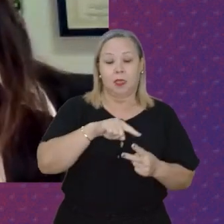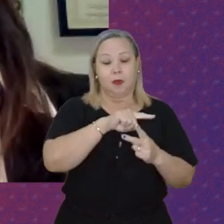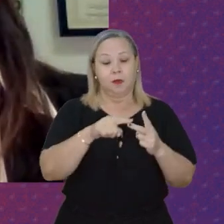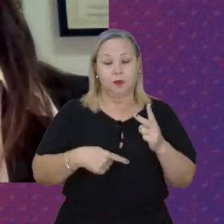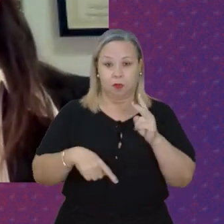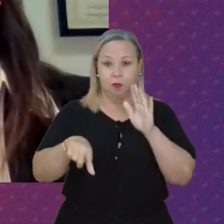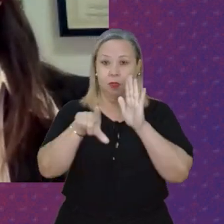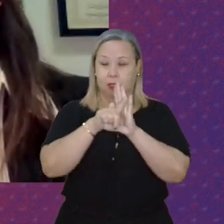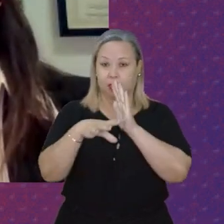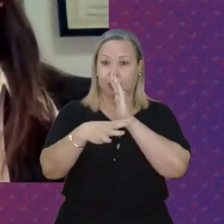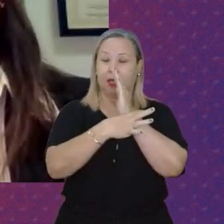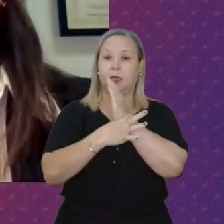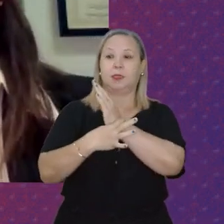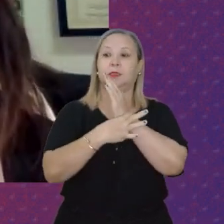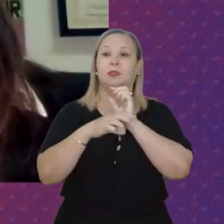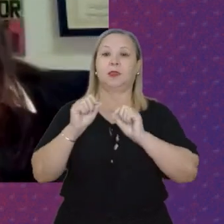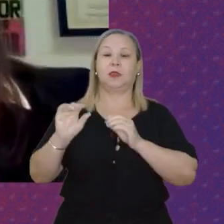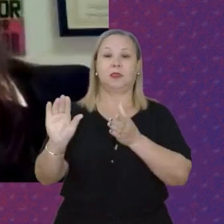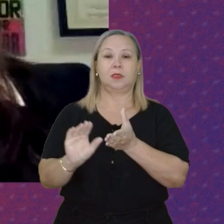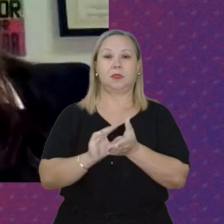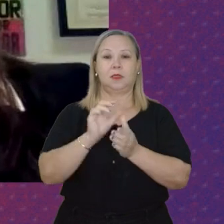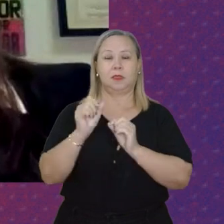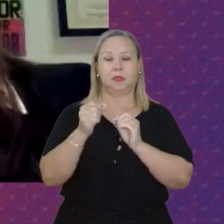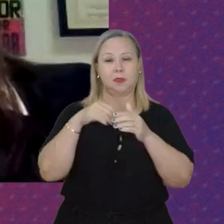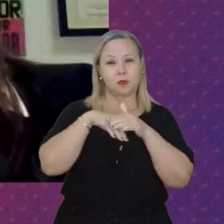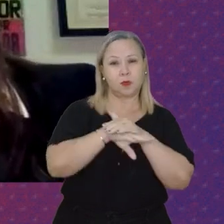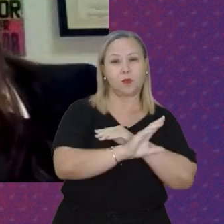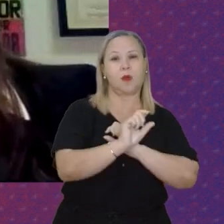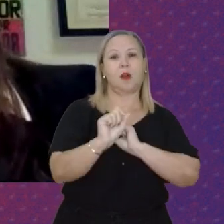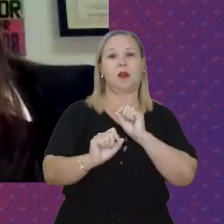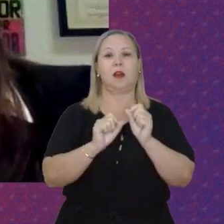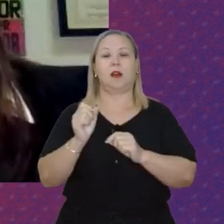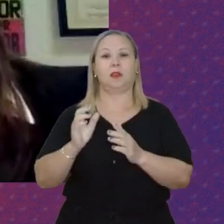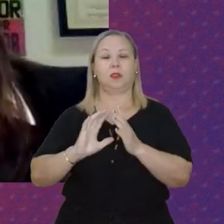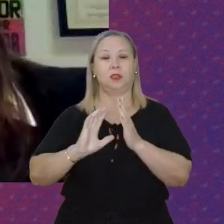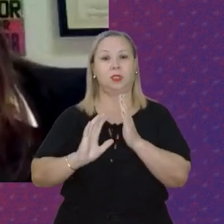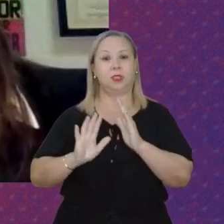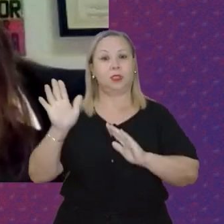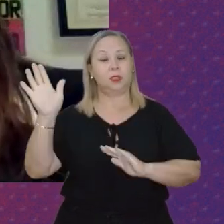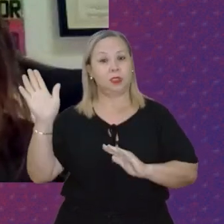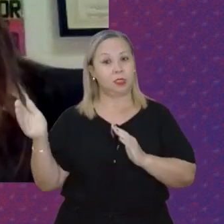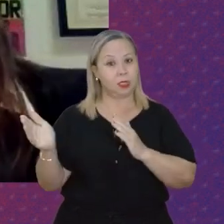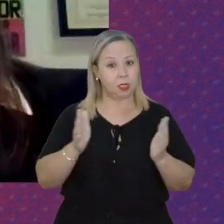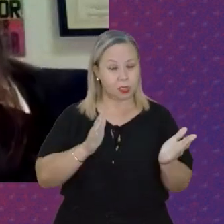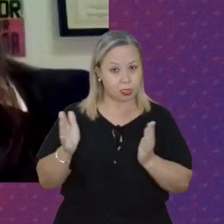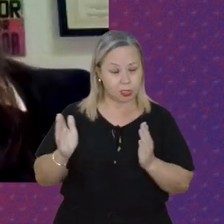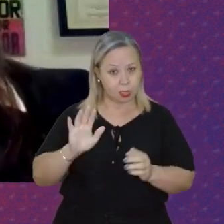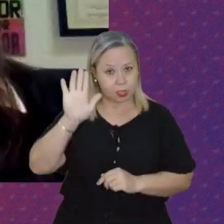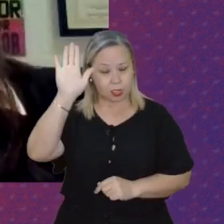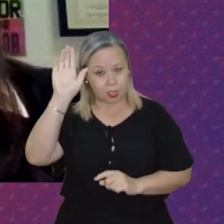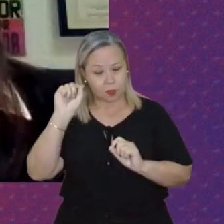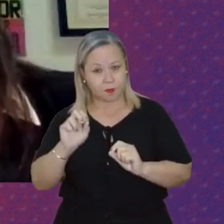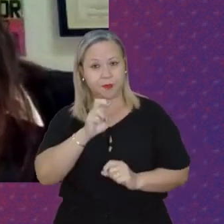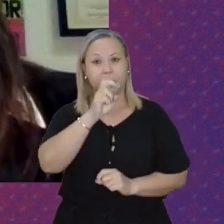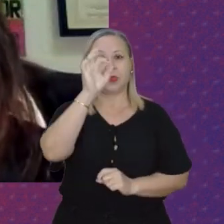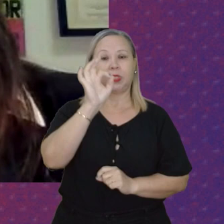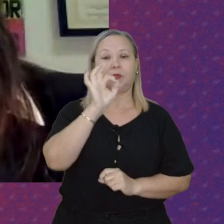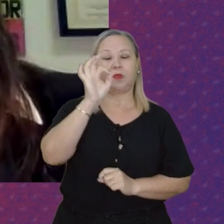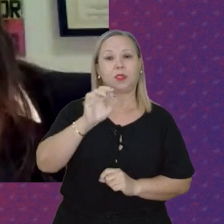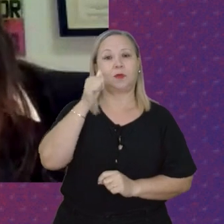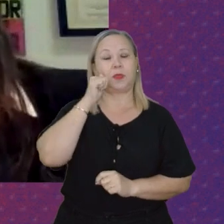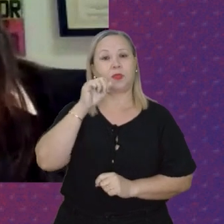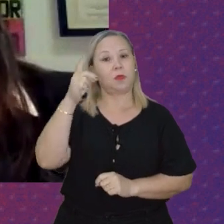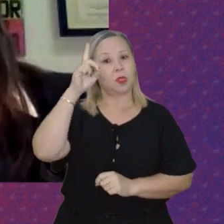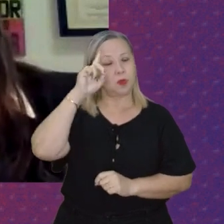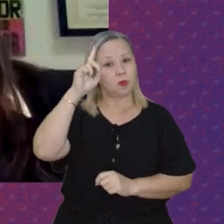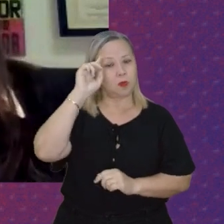garantem reserva de candidaturas, que garantem também os 5% para as mulheres no dia a dia, lá do fundo